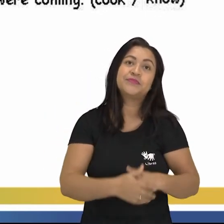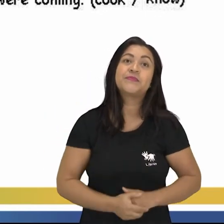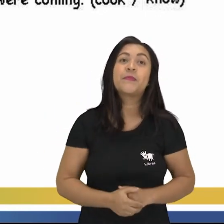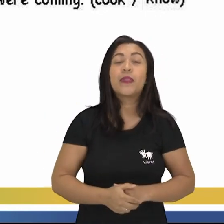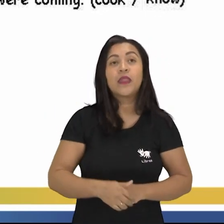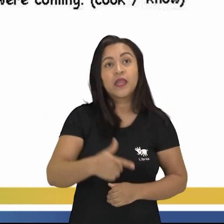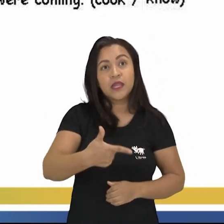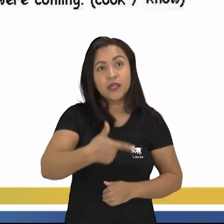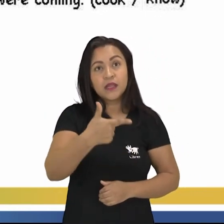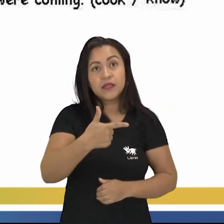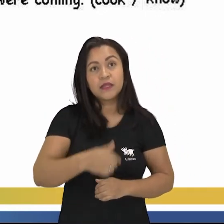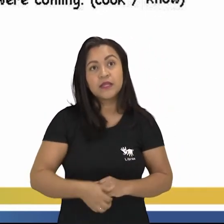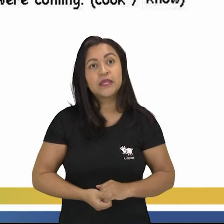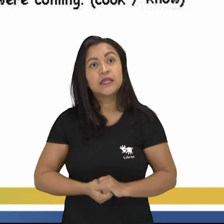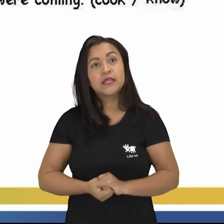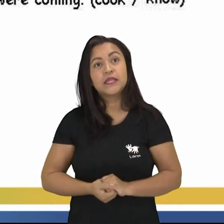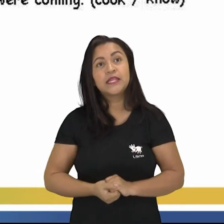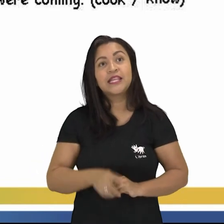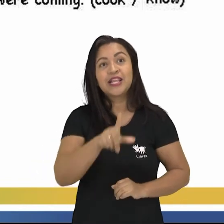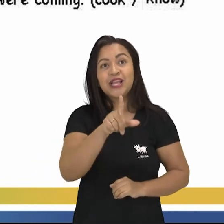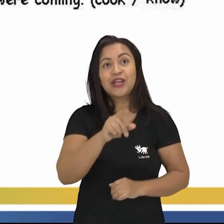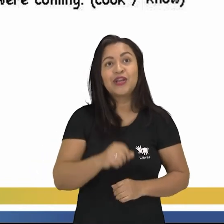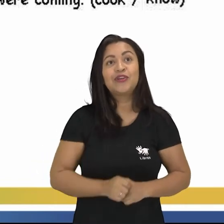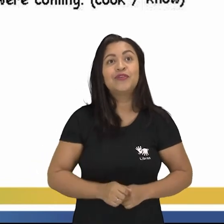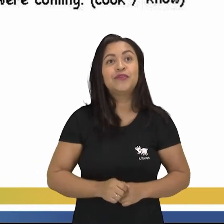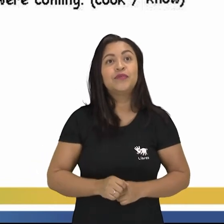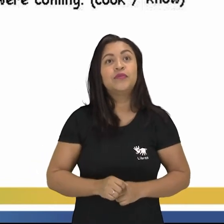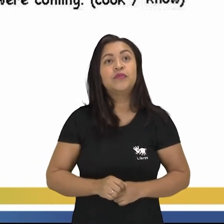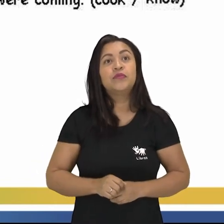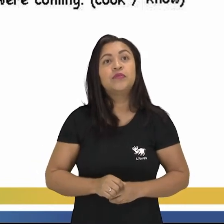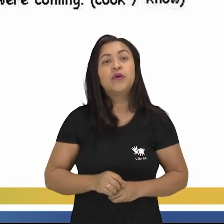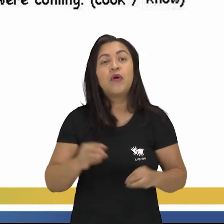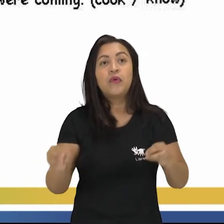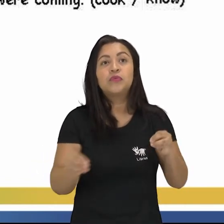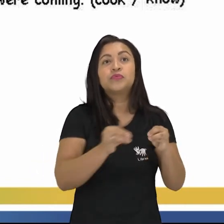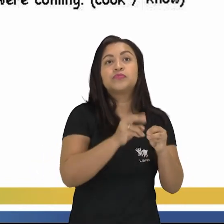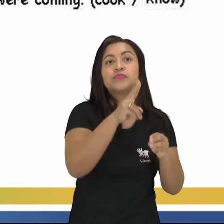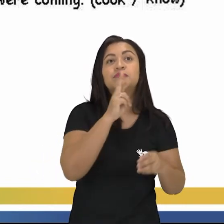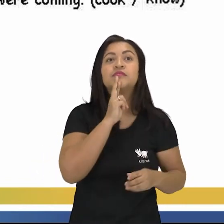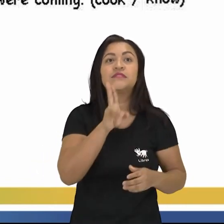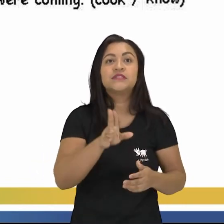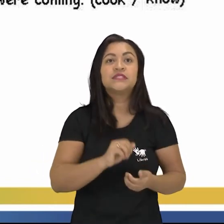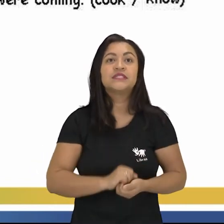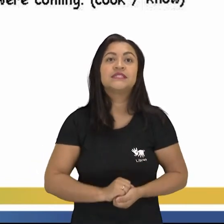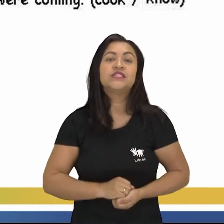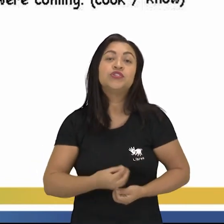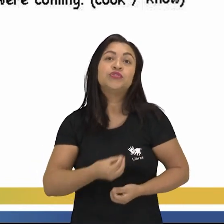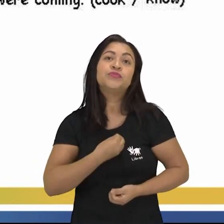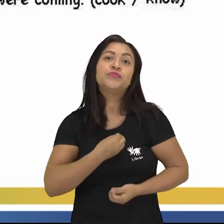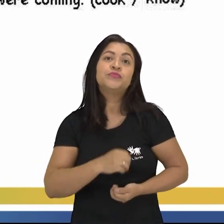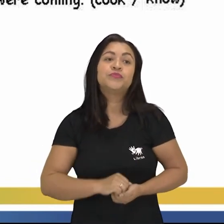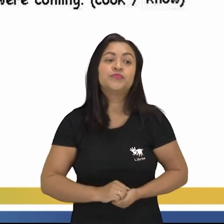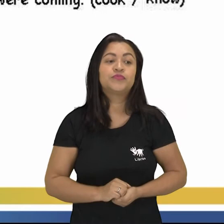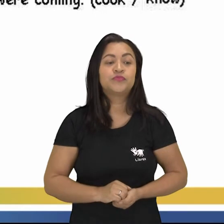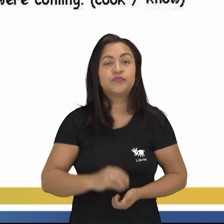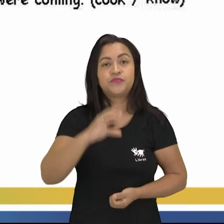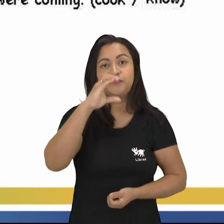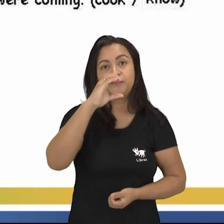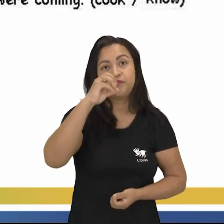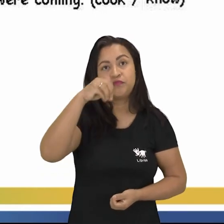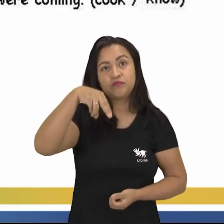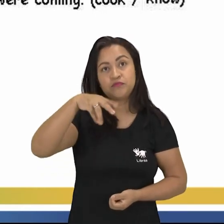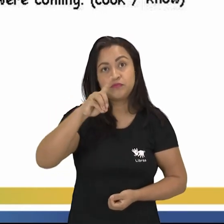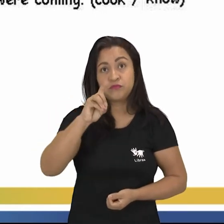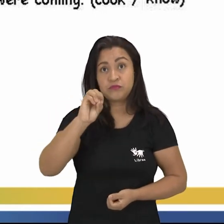2. If, vou colocar aquele primeiro verbo no parêntese no past perfect, porque vai ser minha oração condicional, no